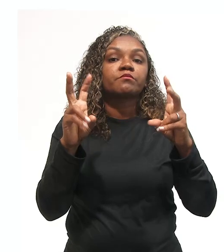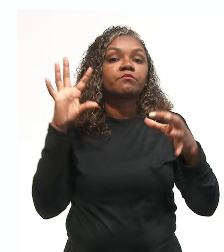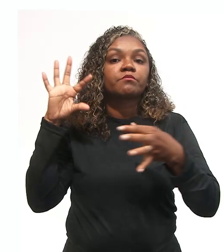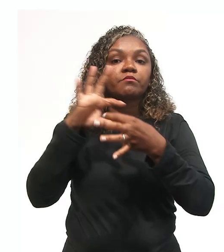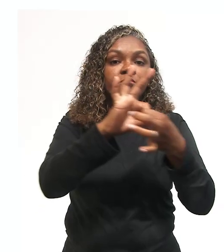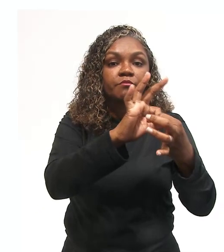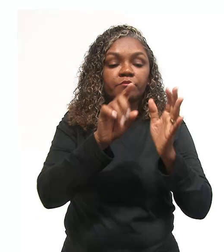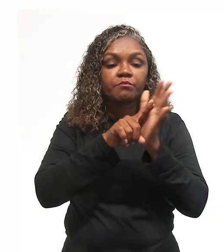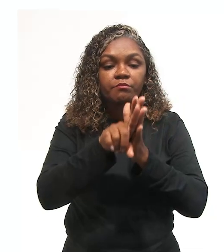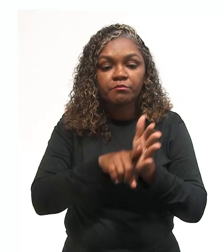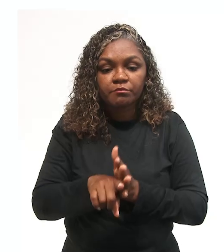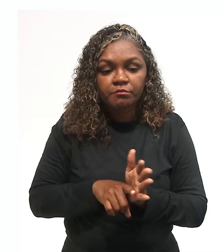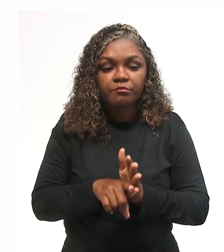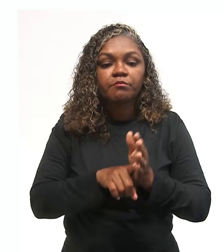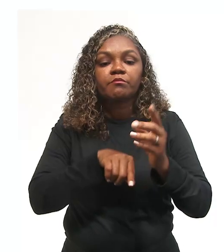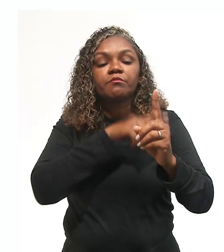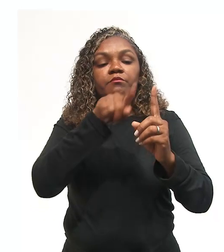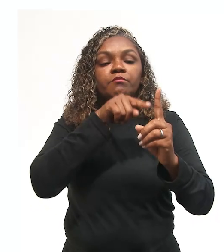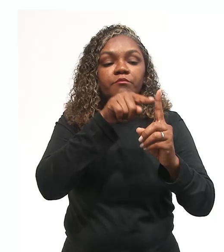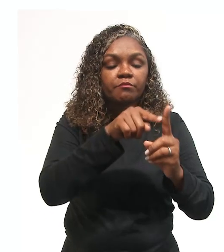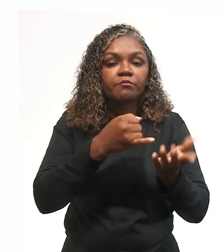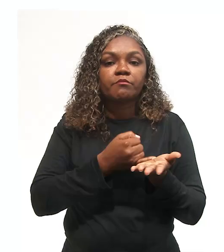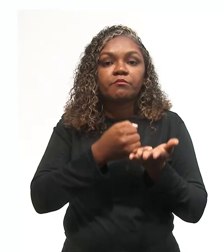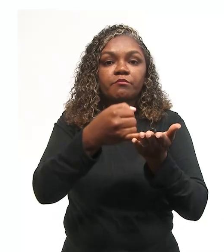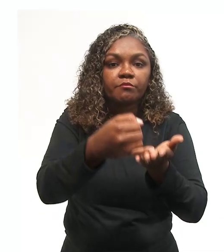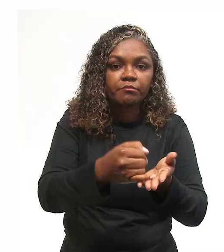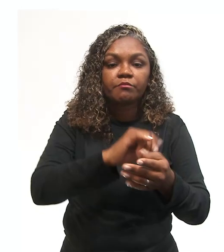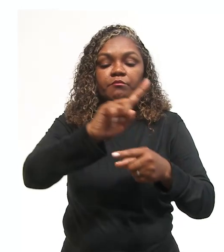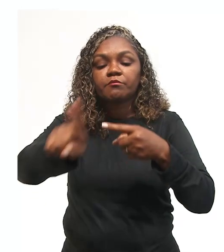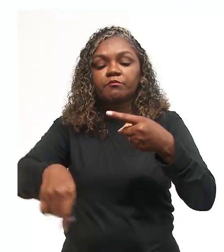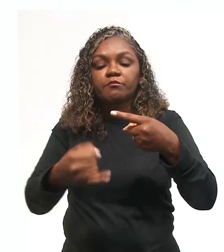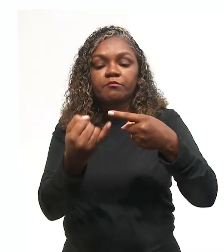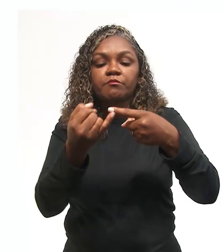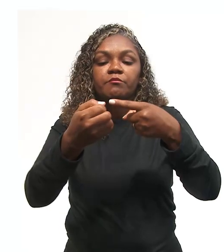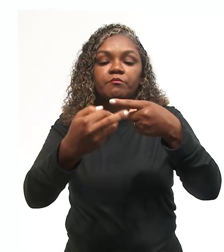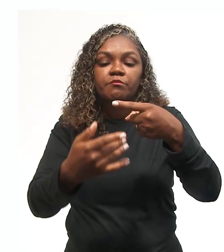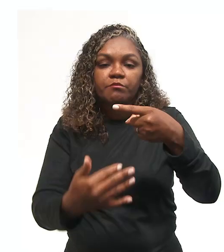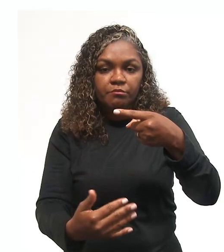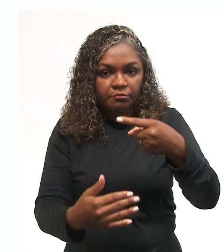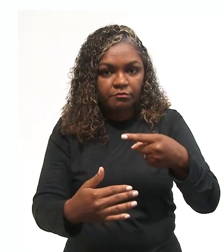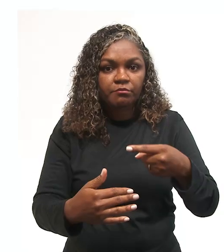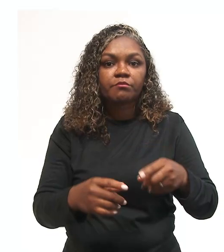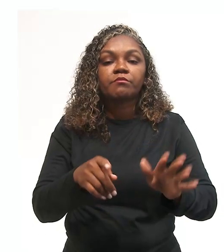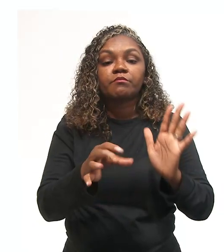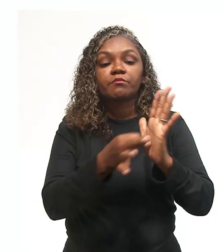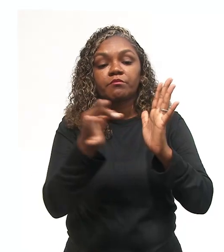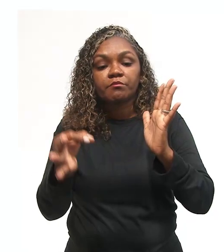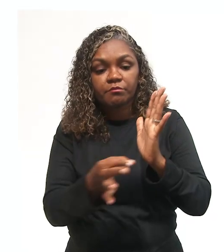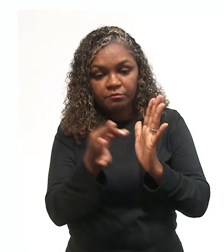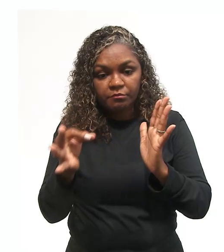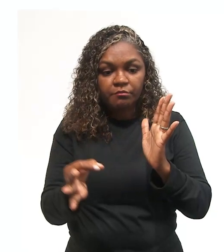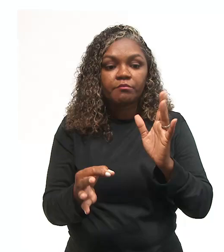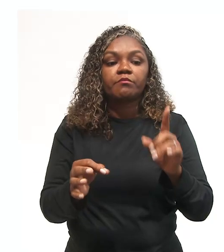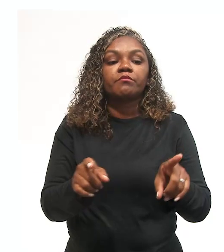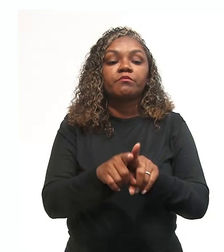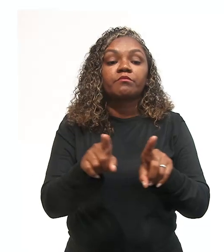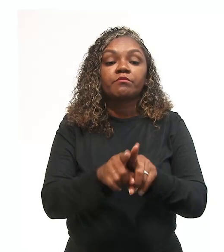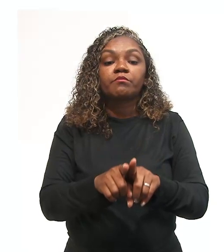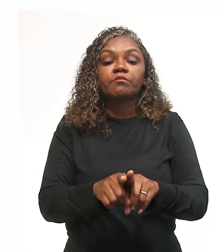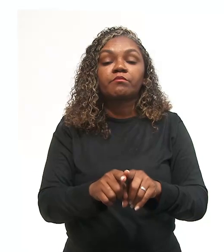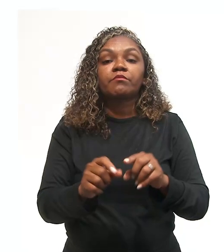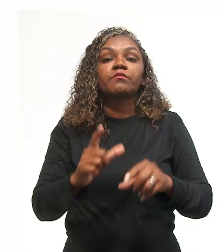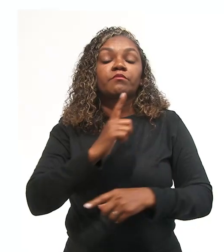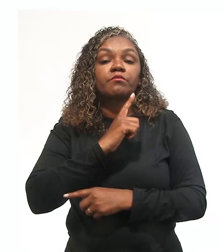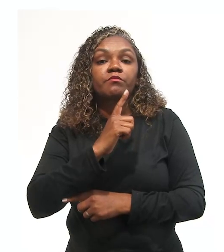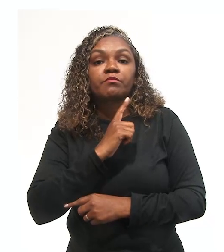justificativa, objetivos e hipóteses, né, quando aplicáveis. Os elementos textuais incluem também referencial